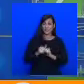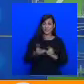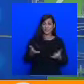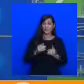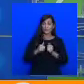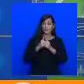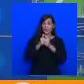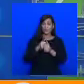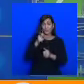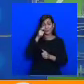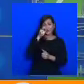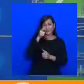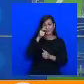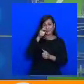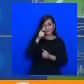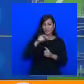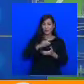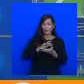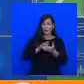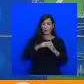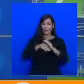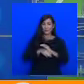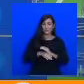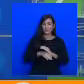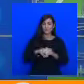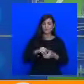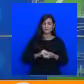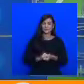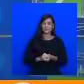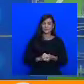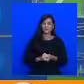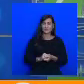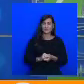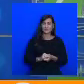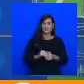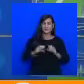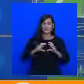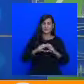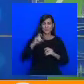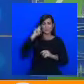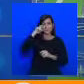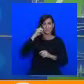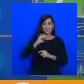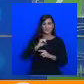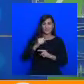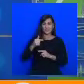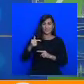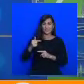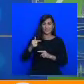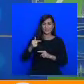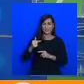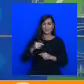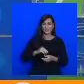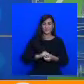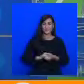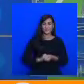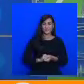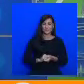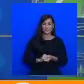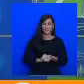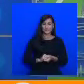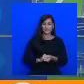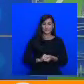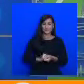7. Agora você conferindo Lotomania. Bola preta, número 07. Preta,